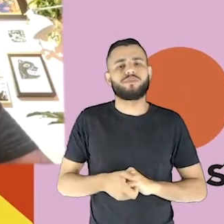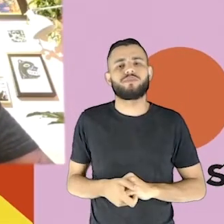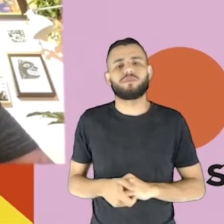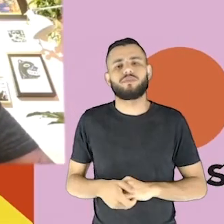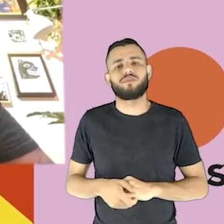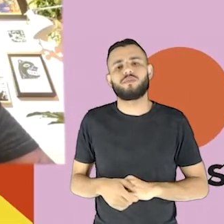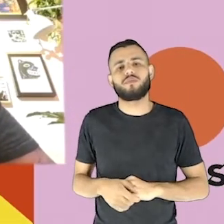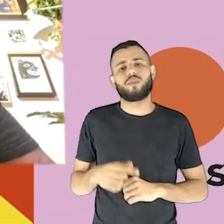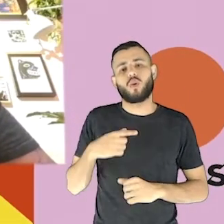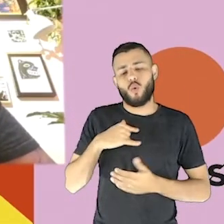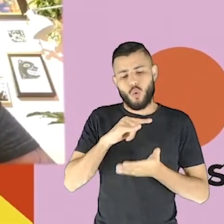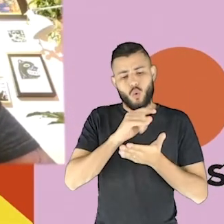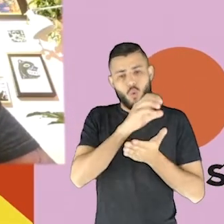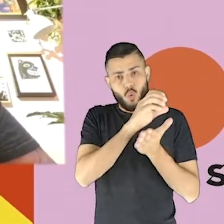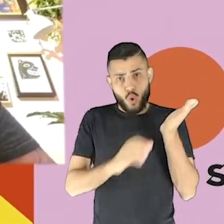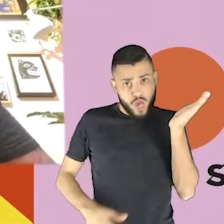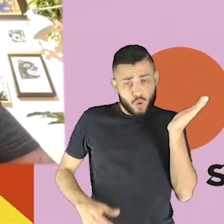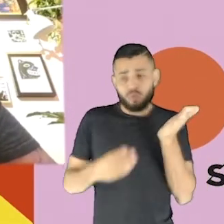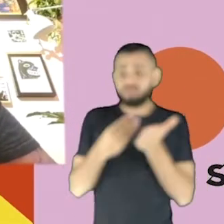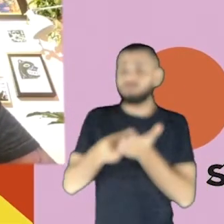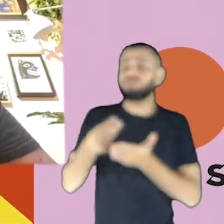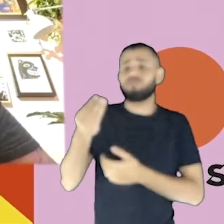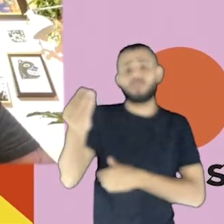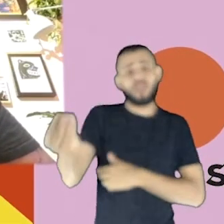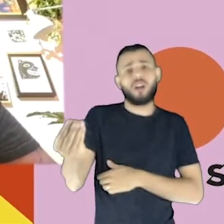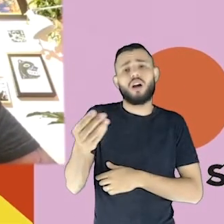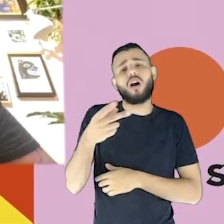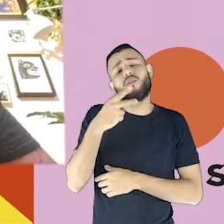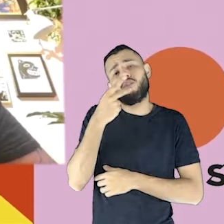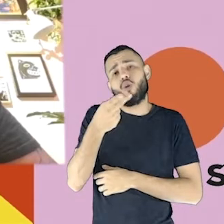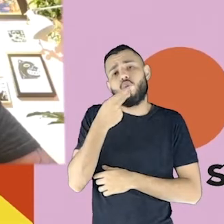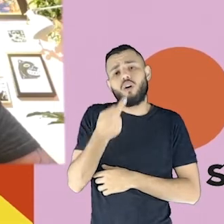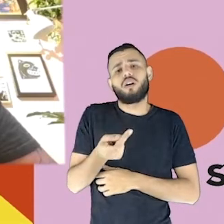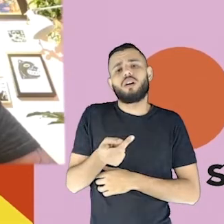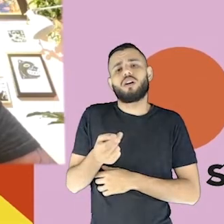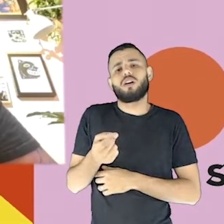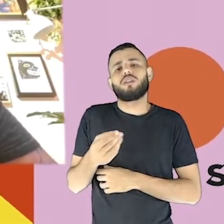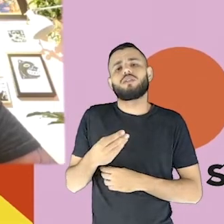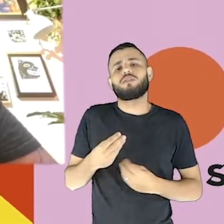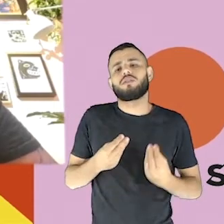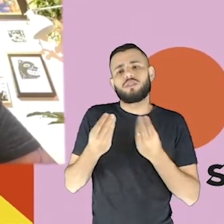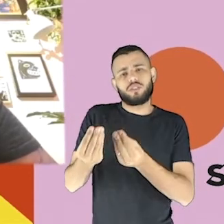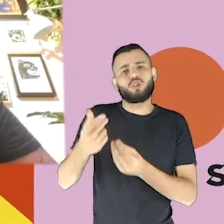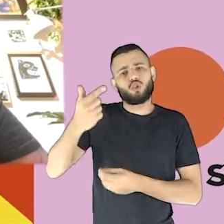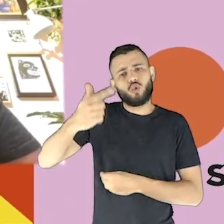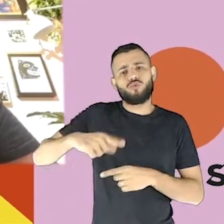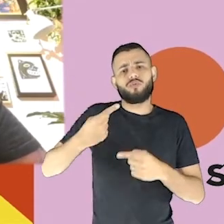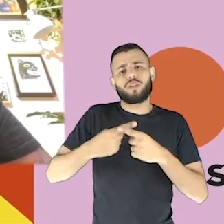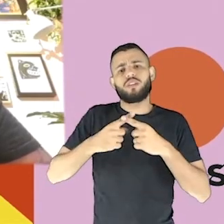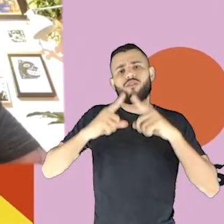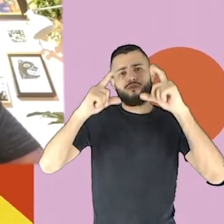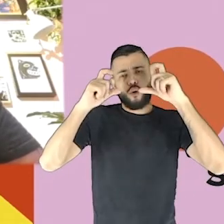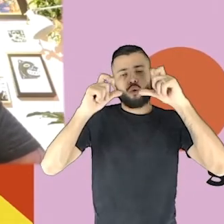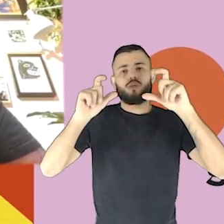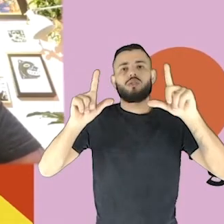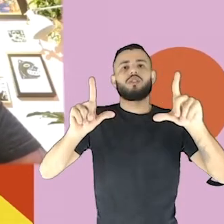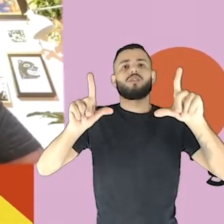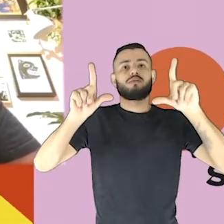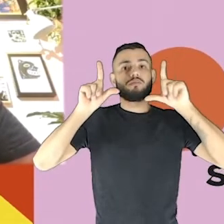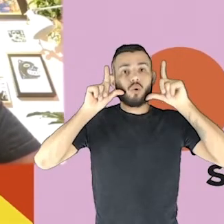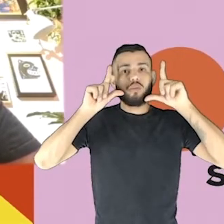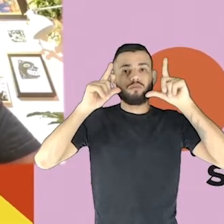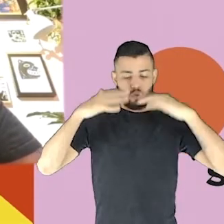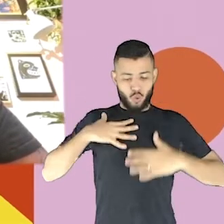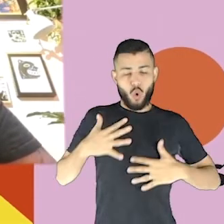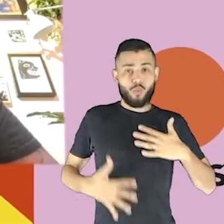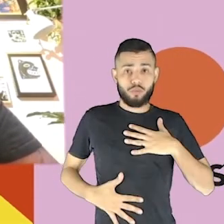foi entregar um currículo e dizerem para mim, Cris, traz ele de novo, porque tem que ter foto de rosto e de